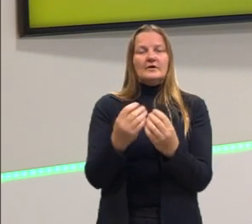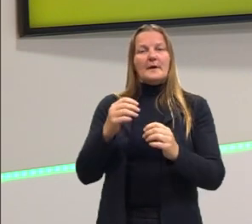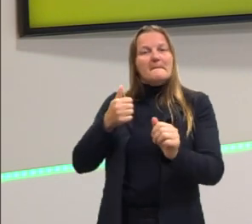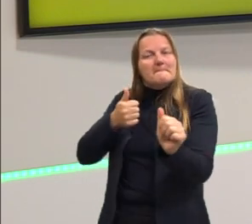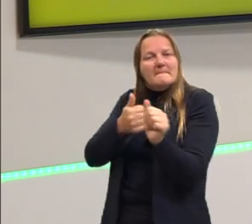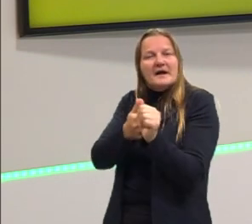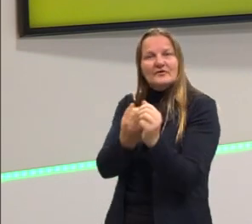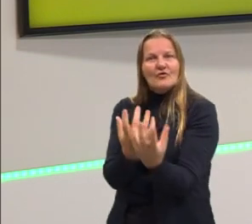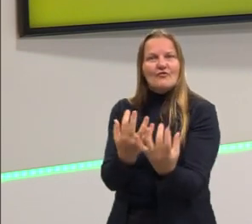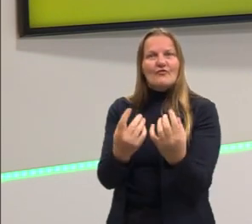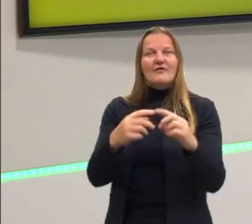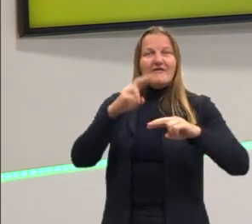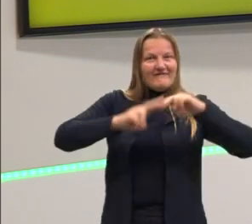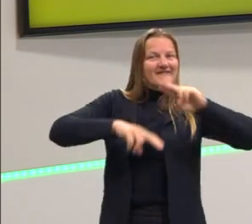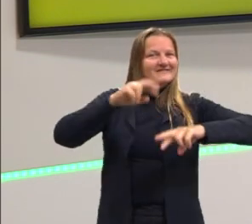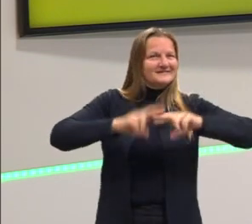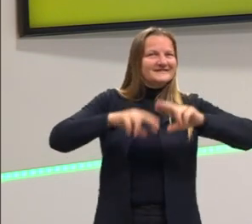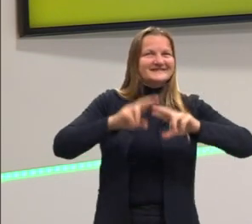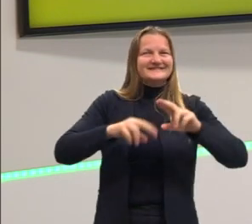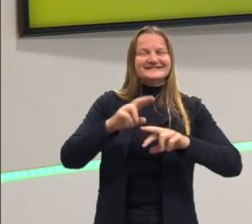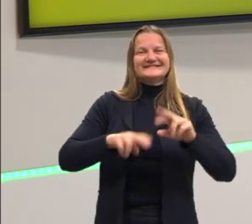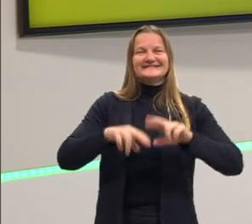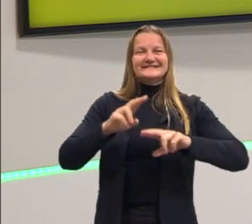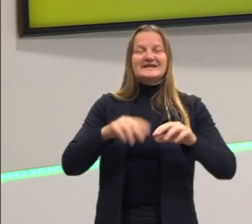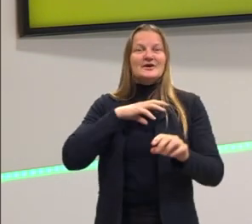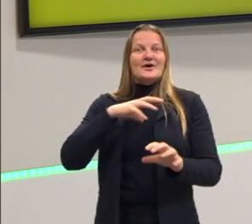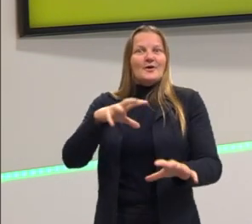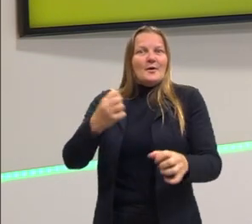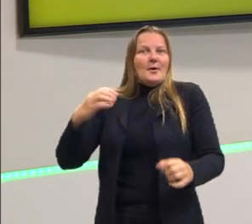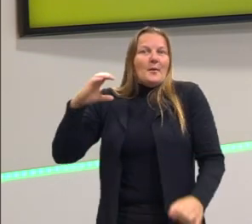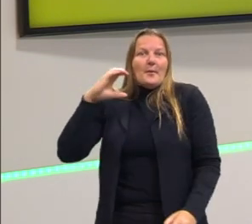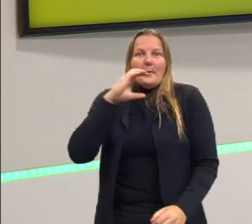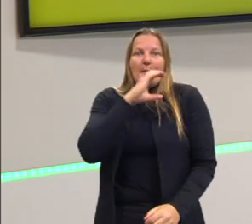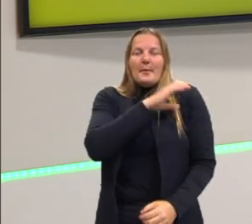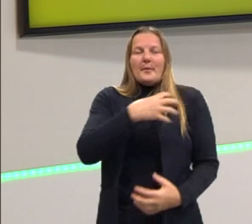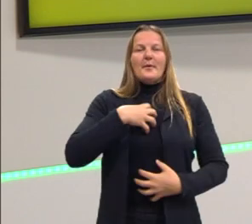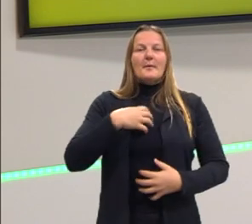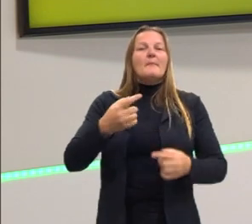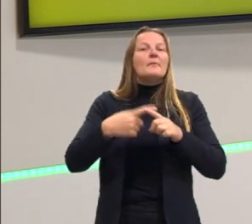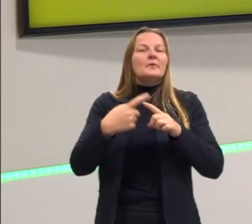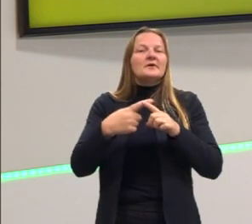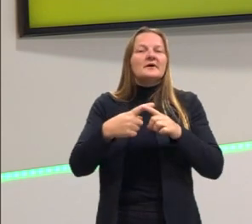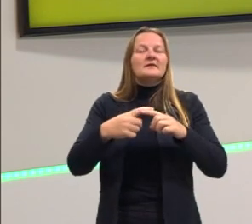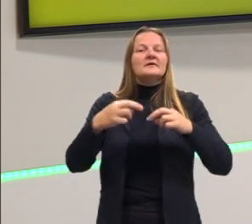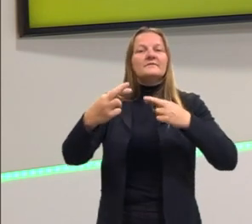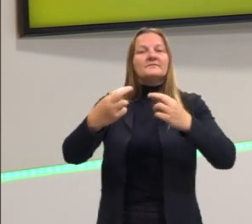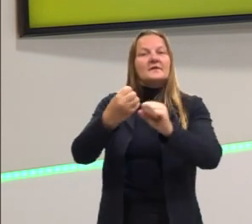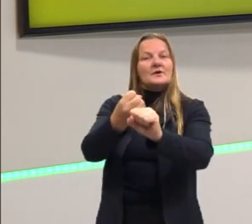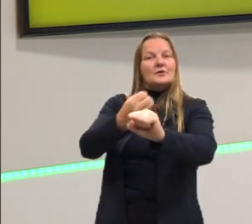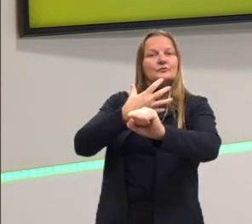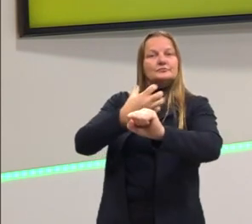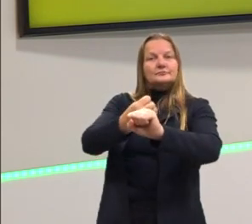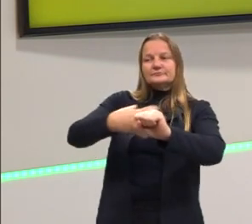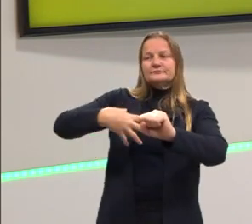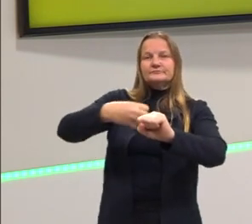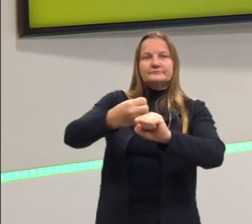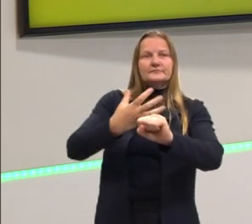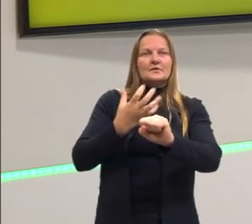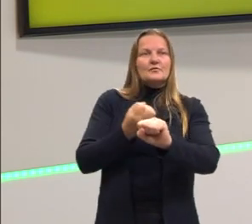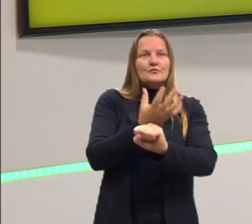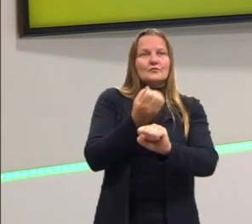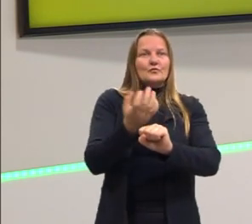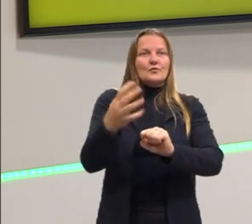de uma fogueira agora pessoalmente época de festa junina a gente sente que a gente fica aquecido né porque aquela reação ela está liberando calor